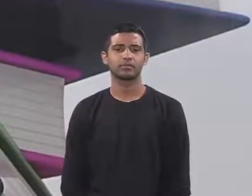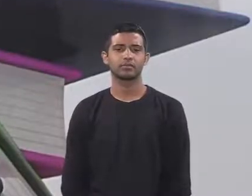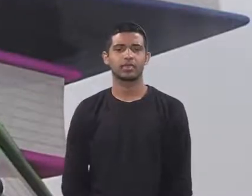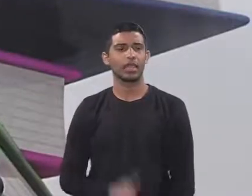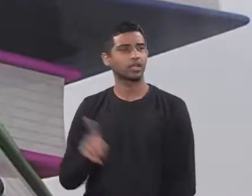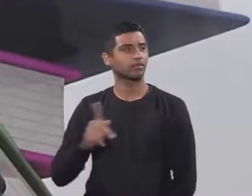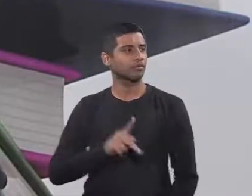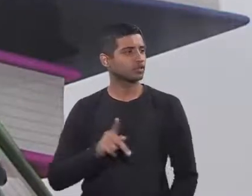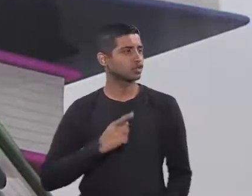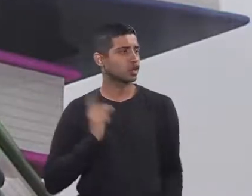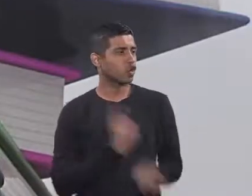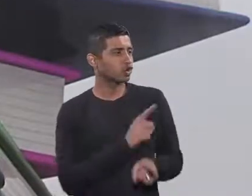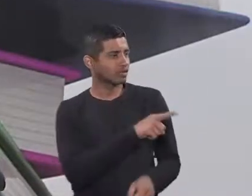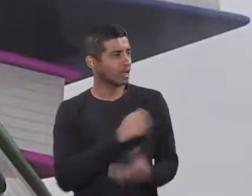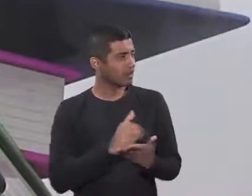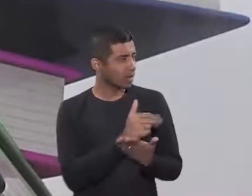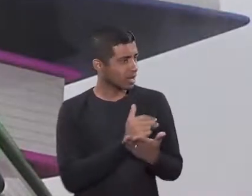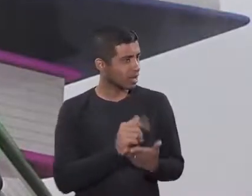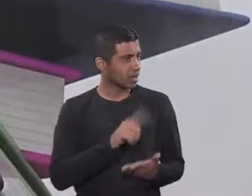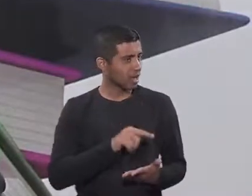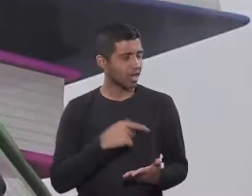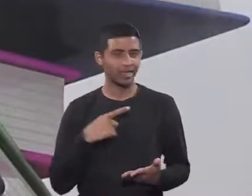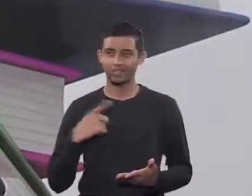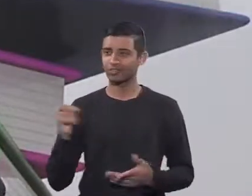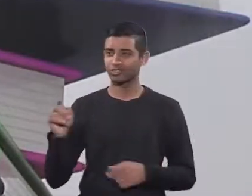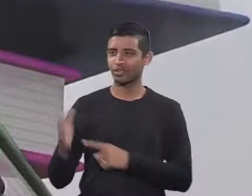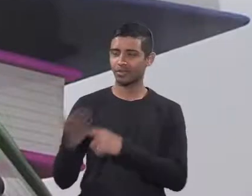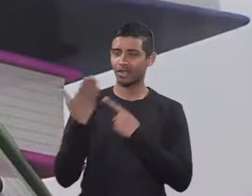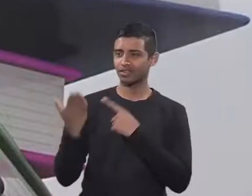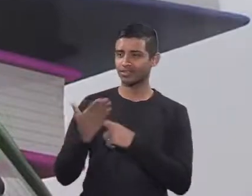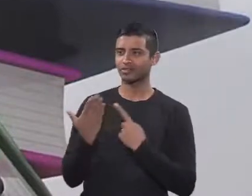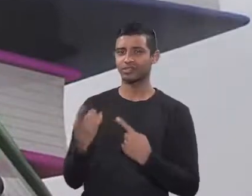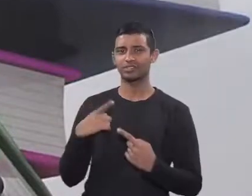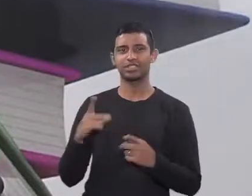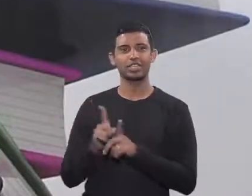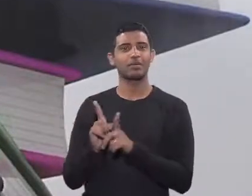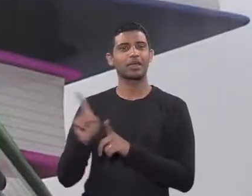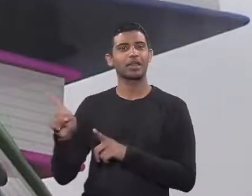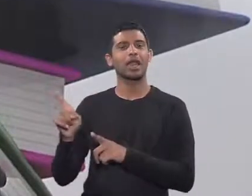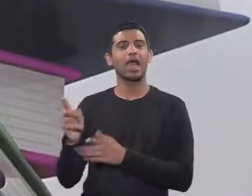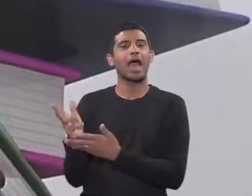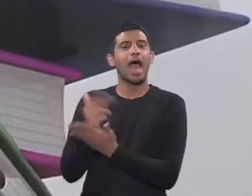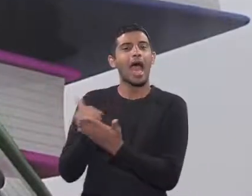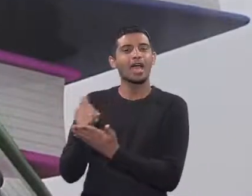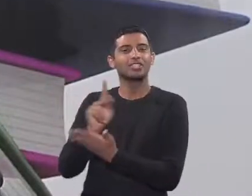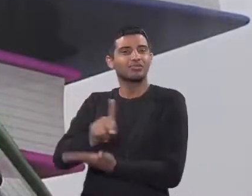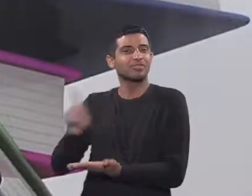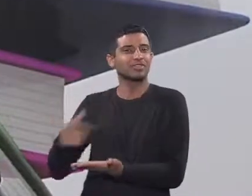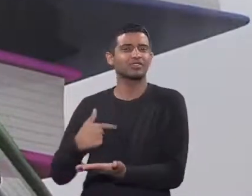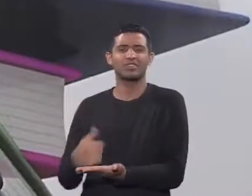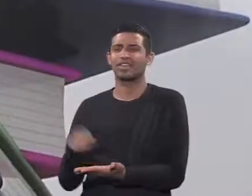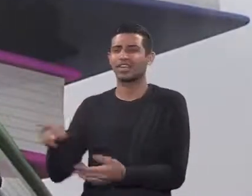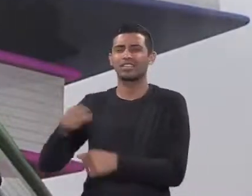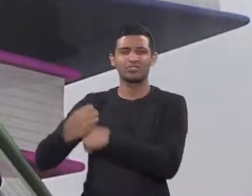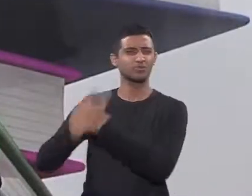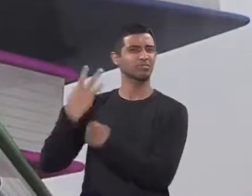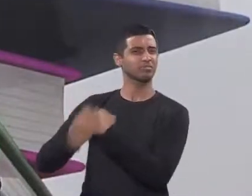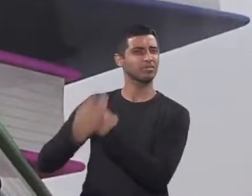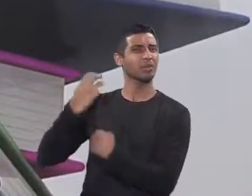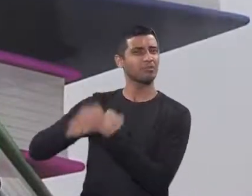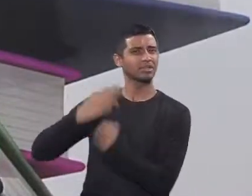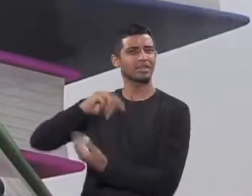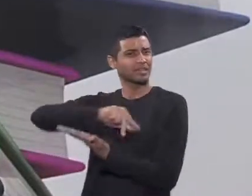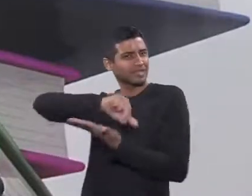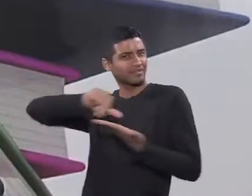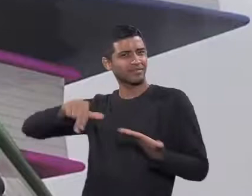eu pintava, eles me apoiavam. Eu tinha minha professora também de artes na escola e ela também me dava várias dicas também,